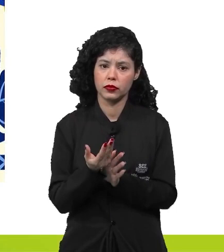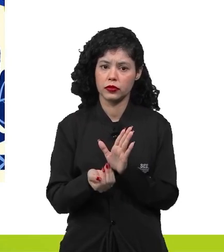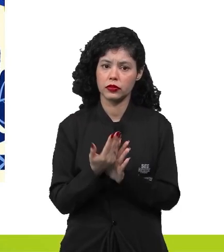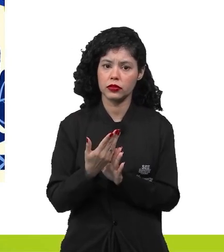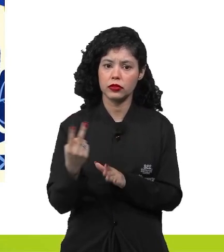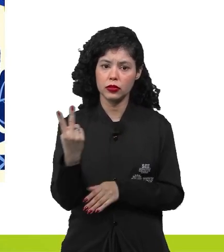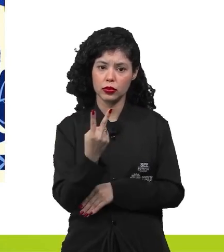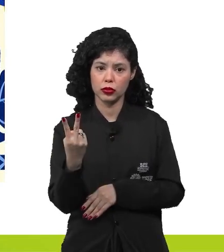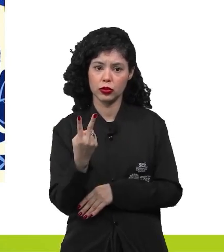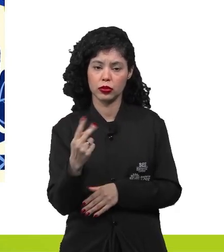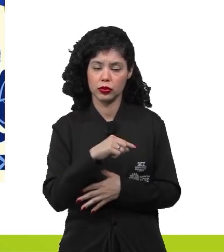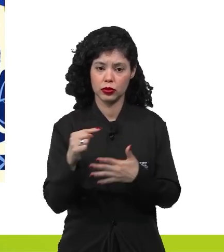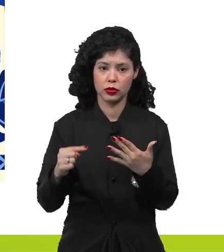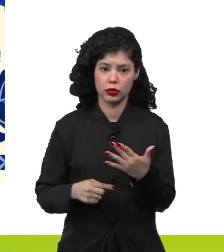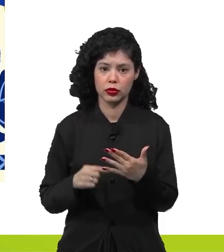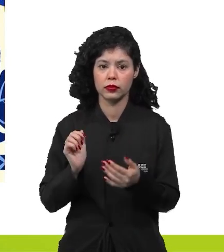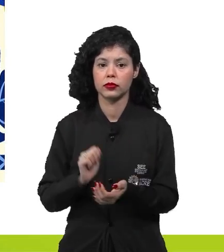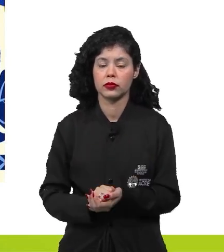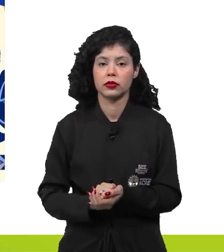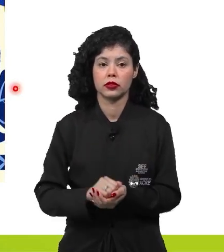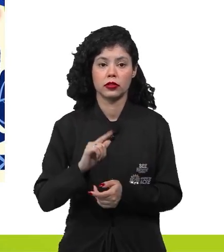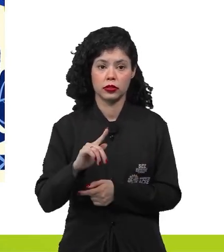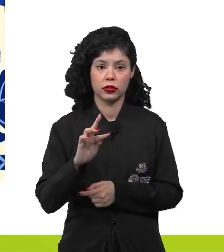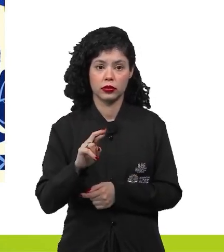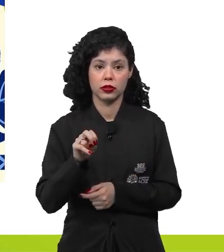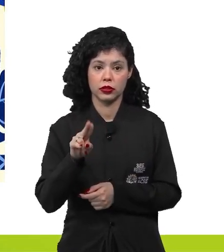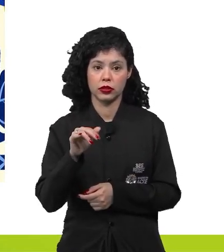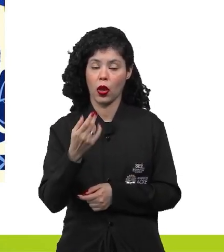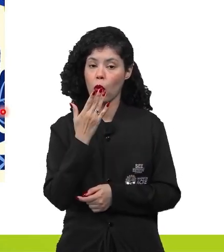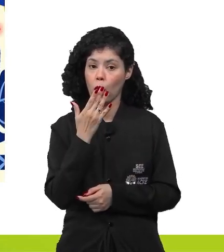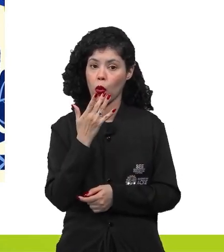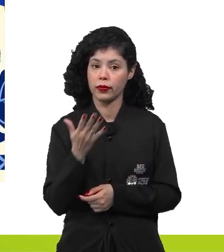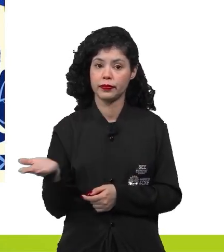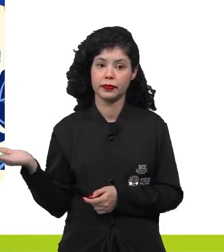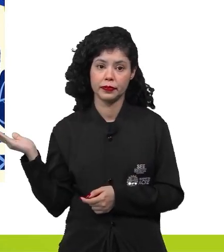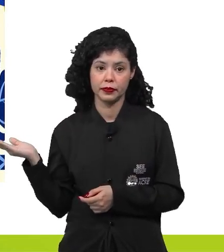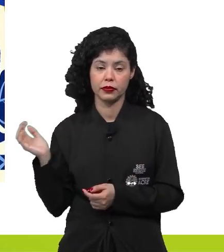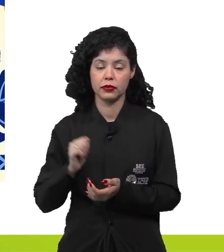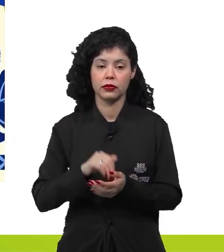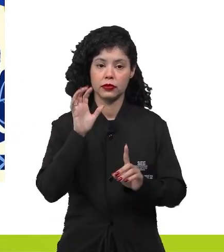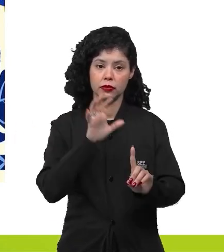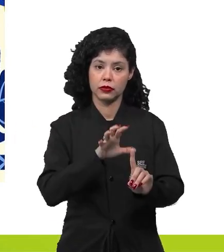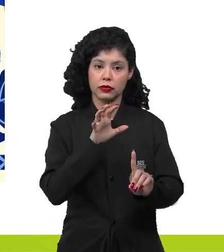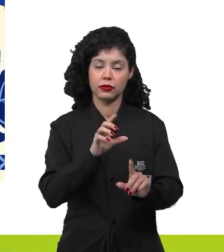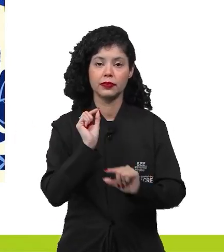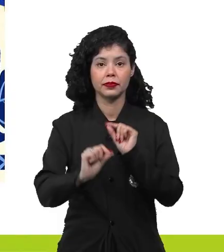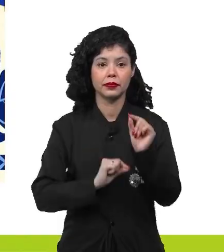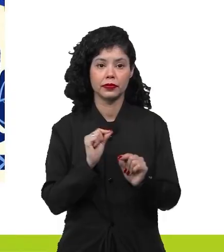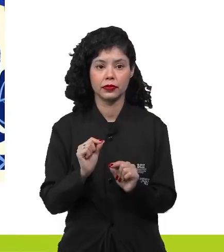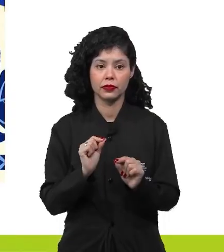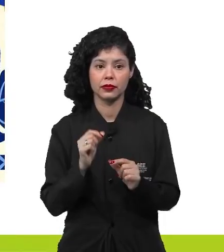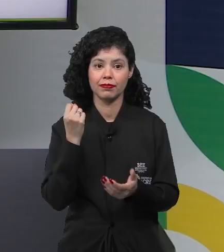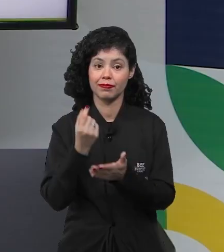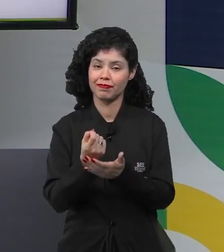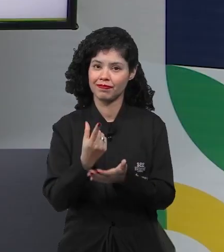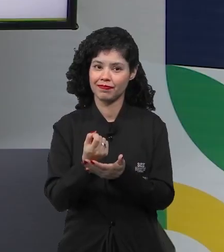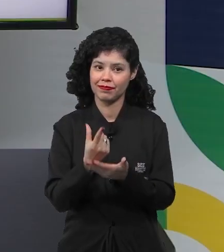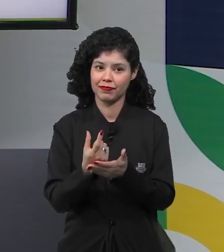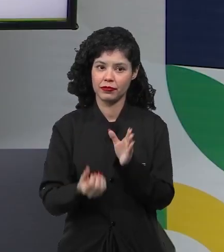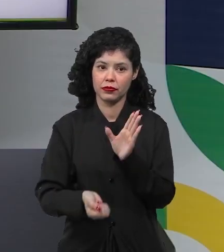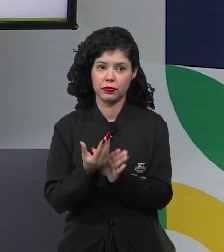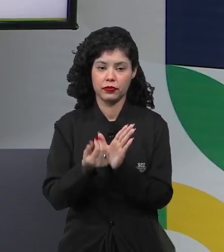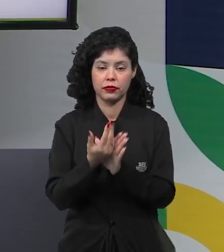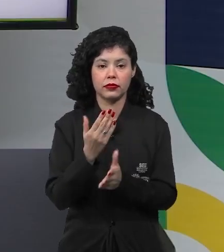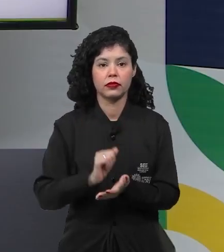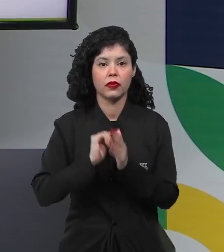tipos de guaraná, no caso aqui duas cores, para incentivar as pessoas o consumo desse